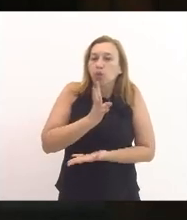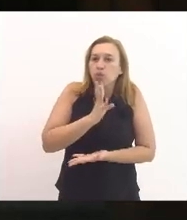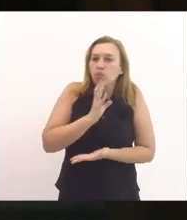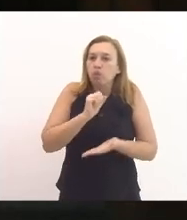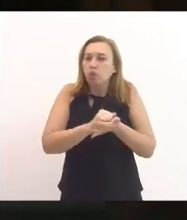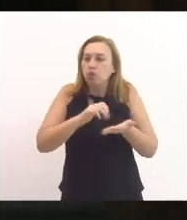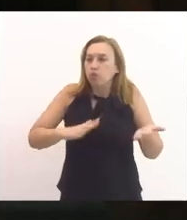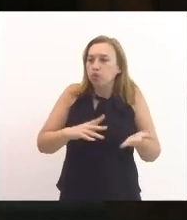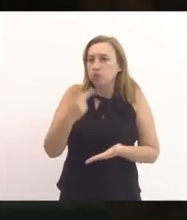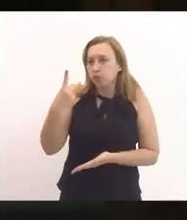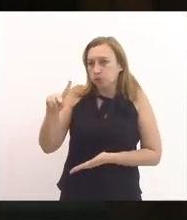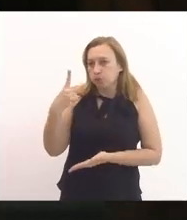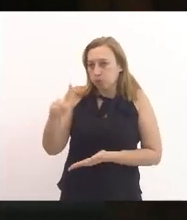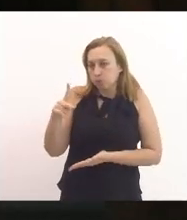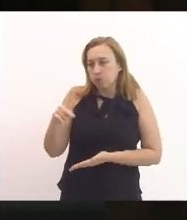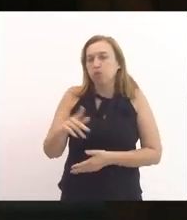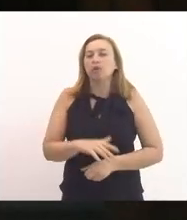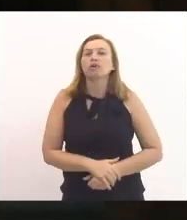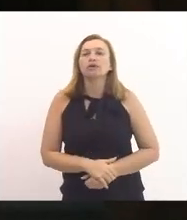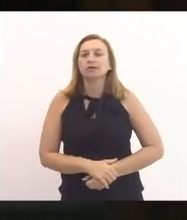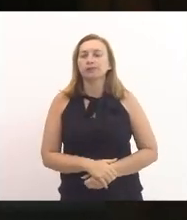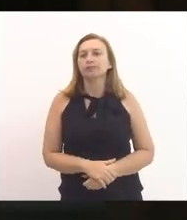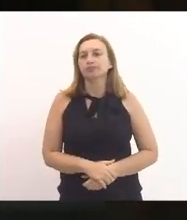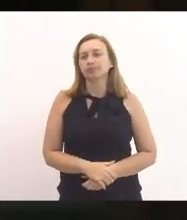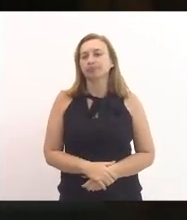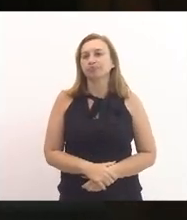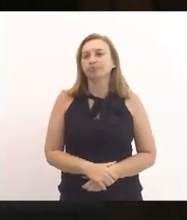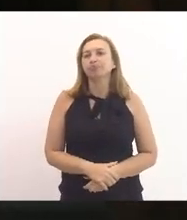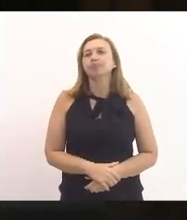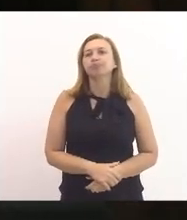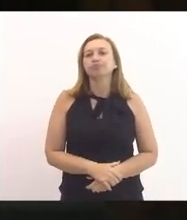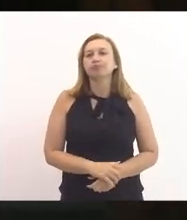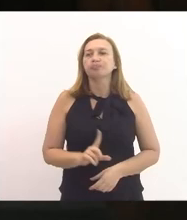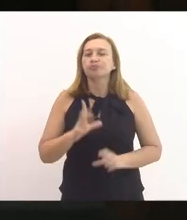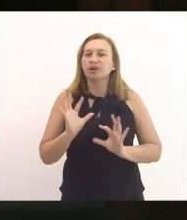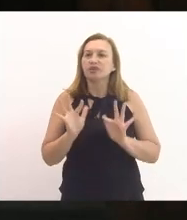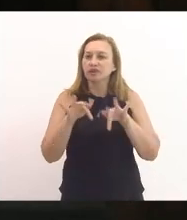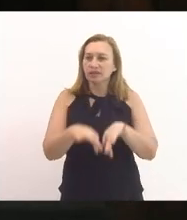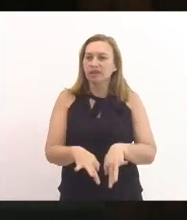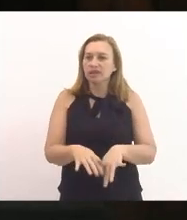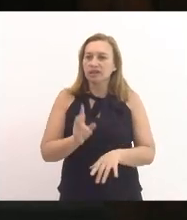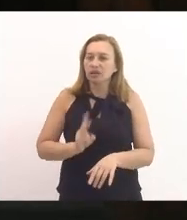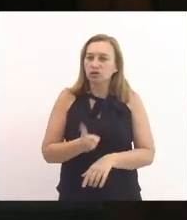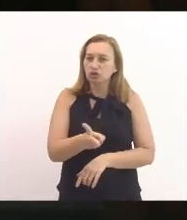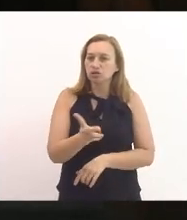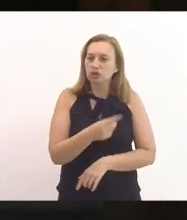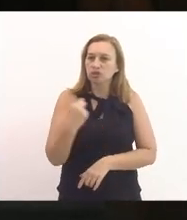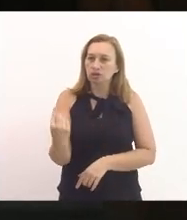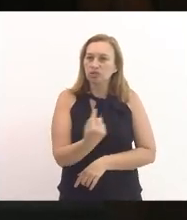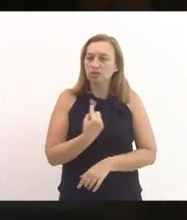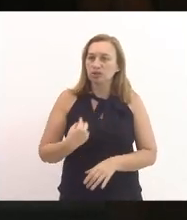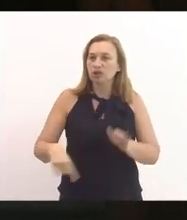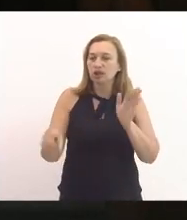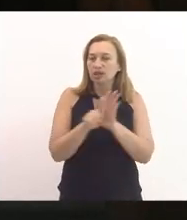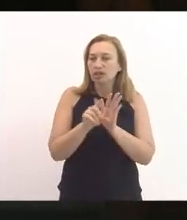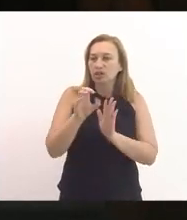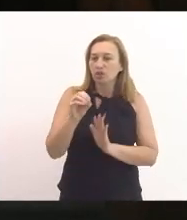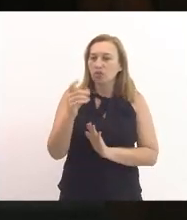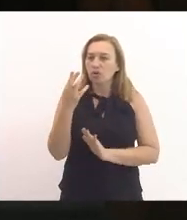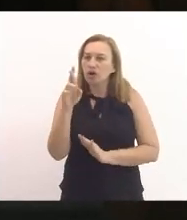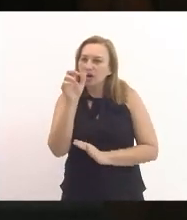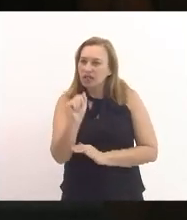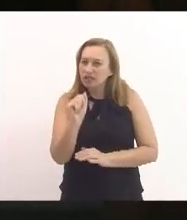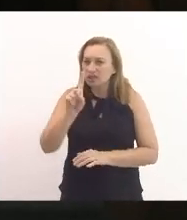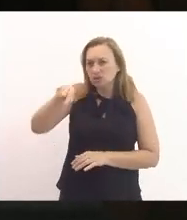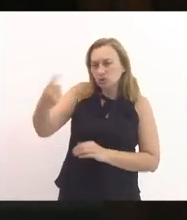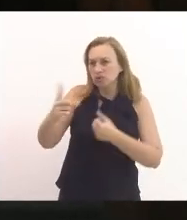atividade que ele já ele já exercem nós temos aí para concluir e dá continuidade à nossa lei orgânica É